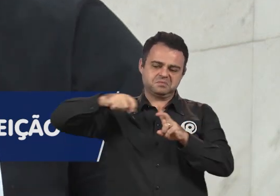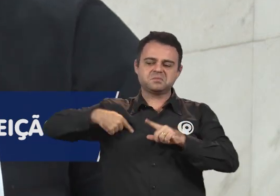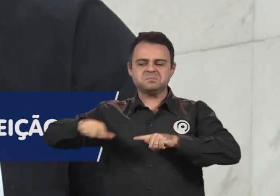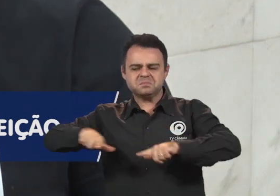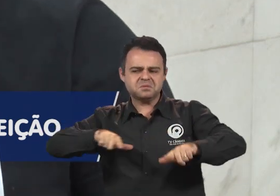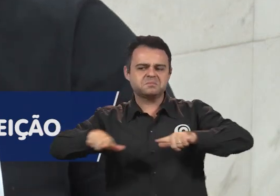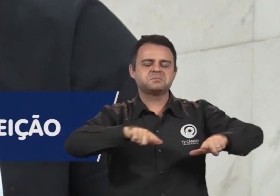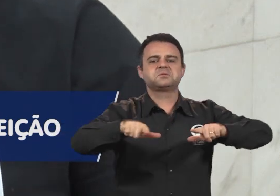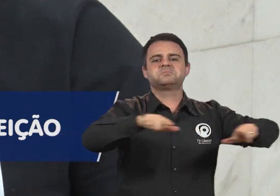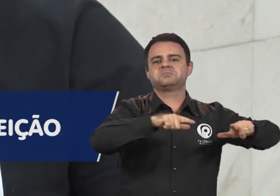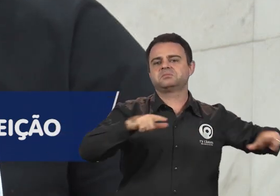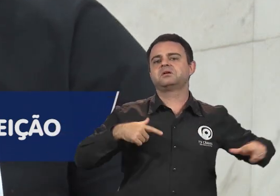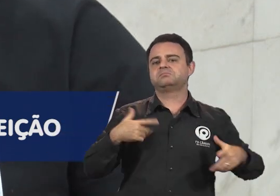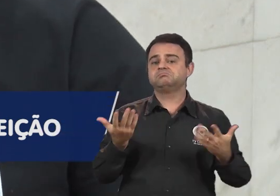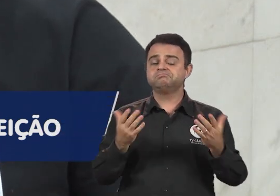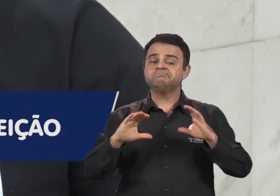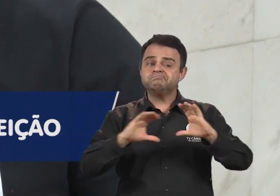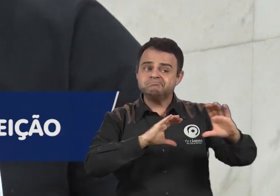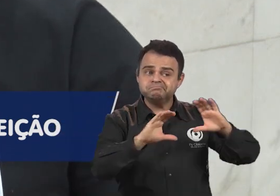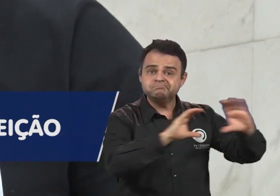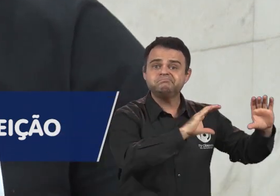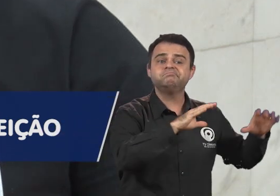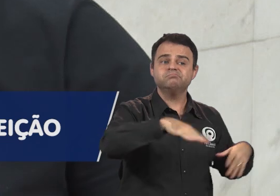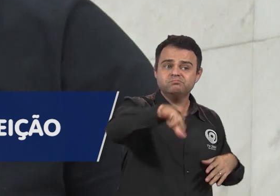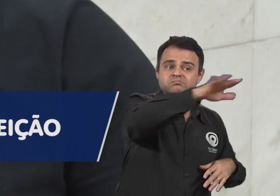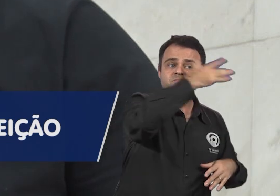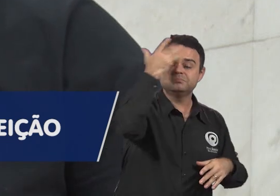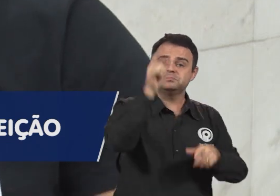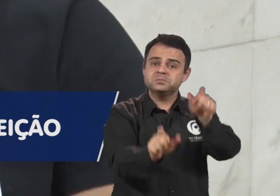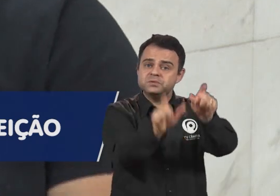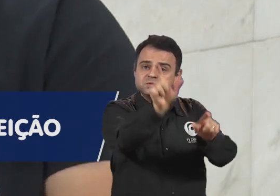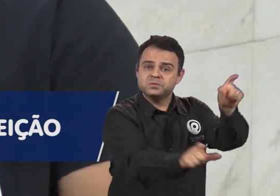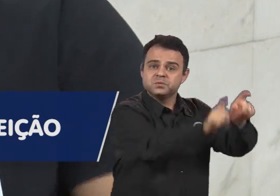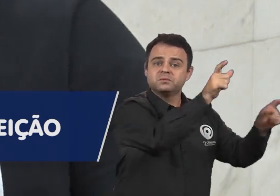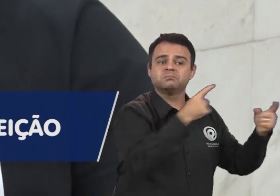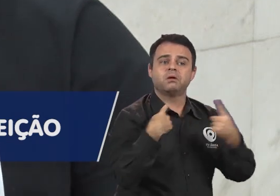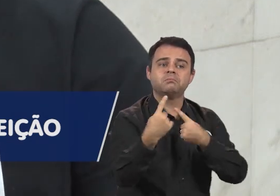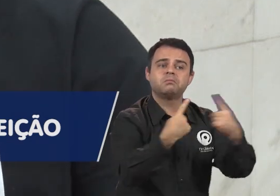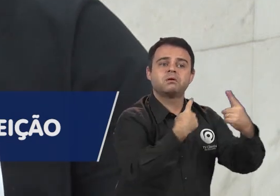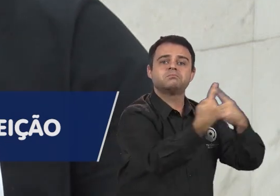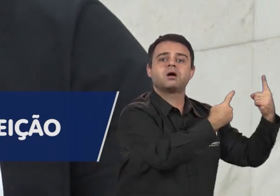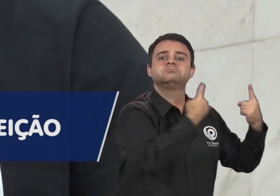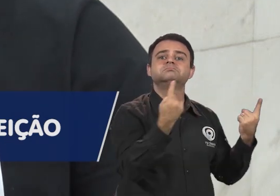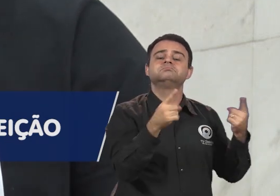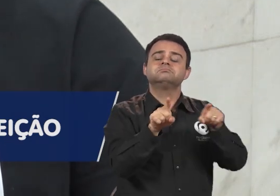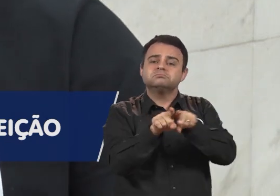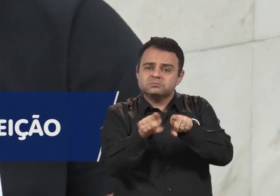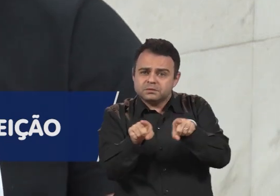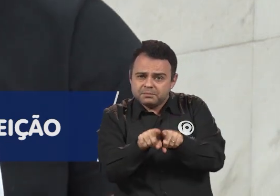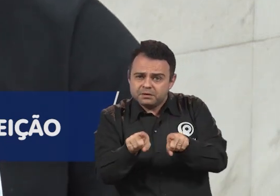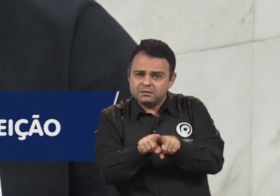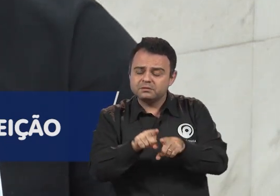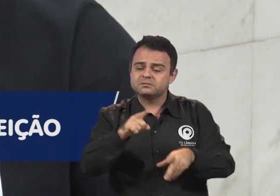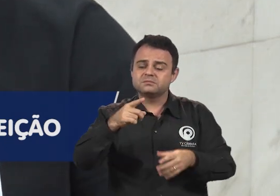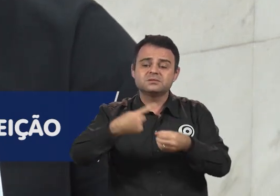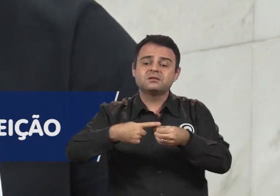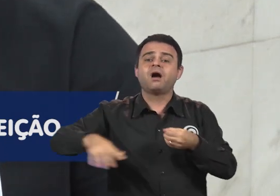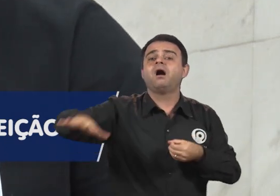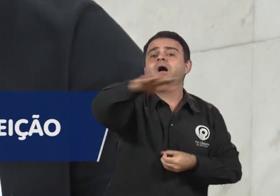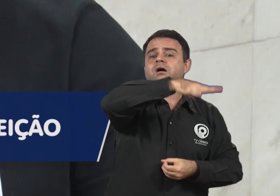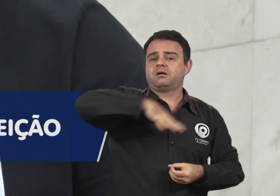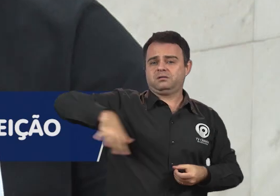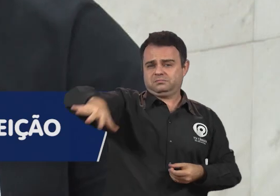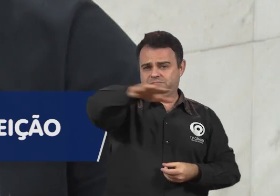vejo que a gente tem se comunicado bem aí com o eleitorado, e não só com o eleitorado, mas com a cidade de uma